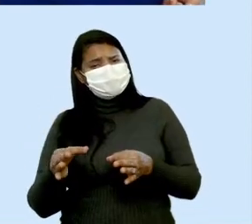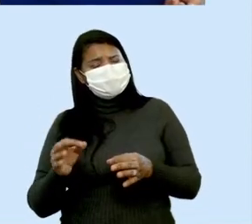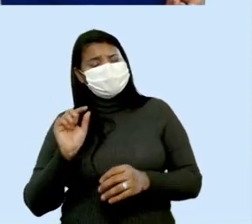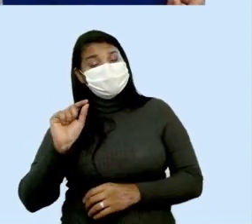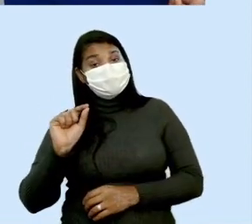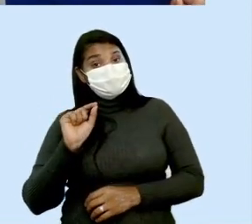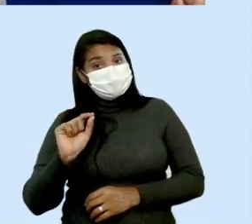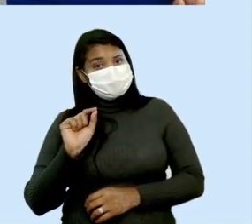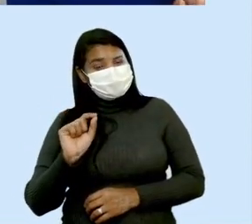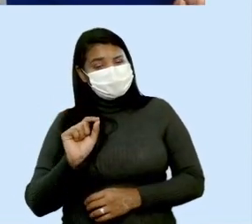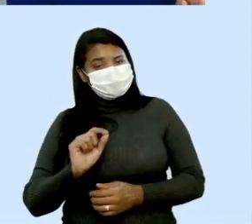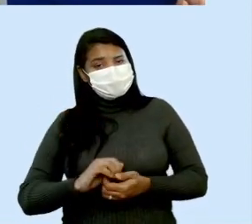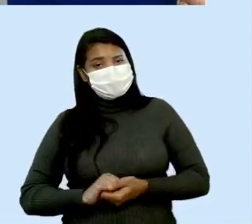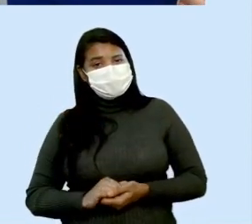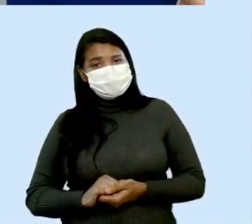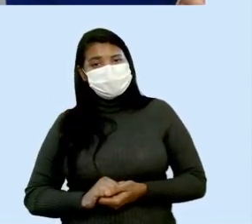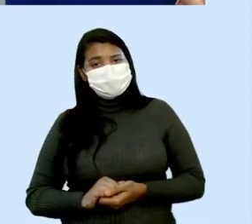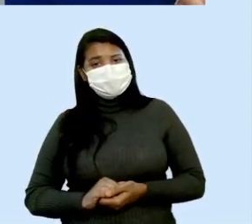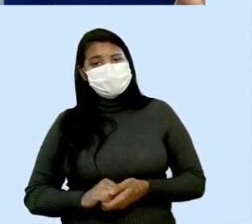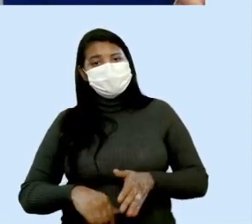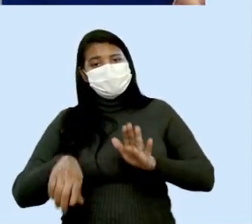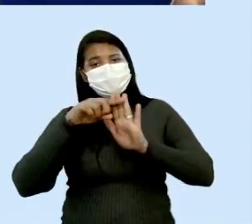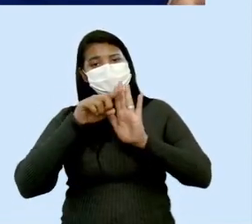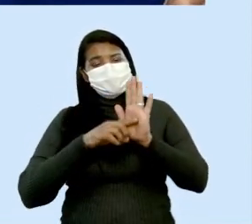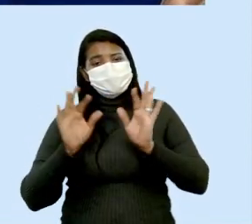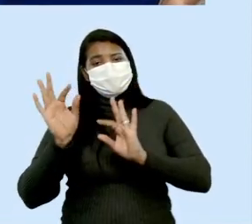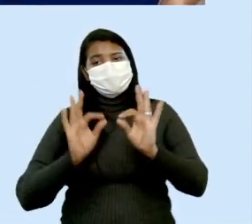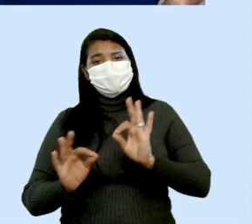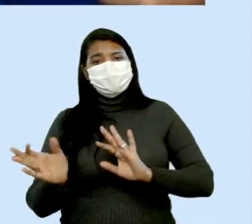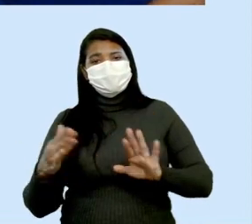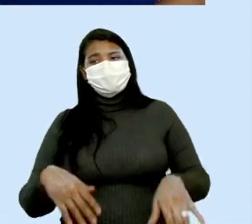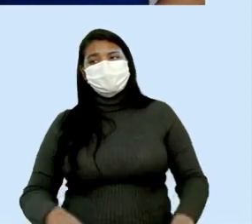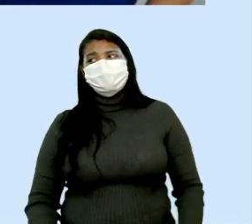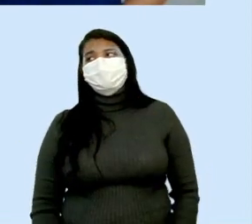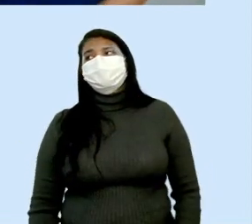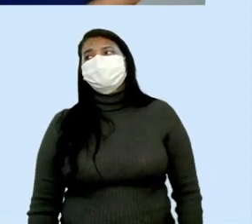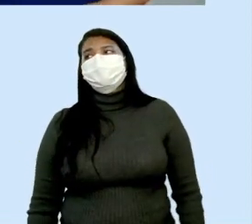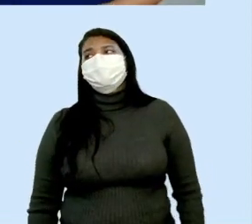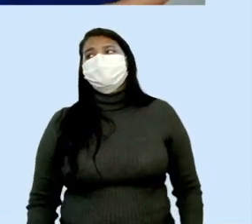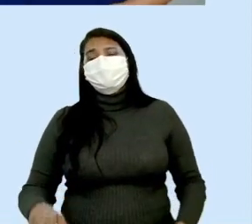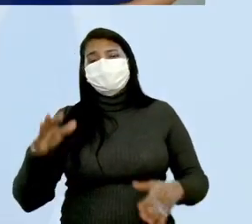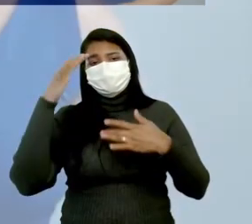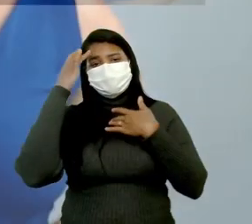que já foi planejado. Thank you,